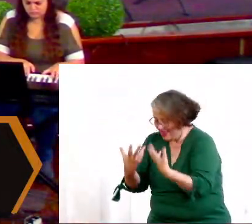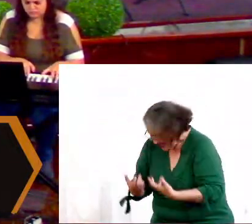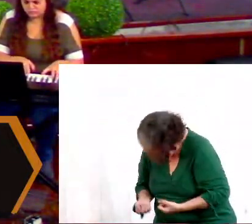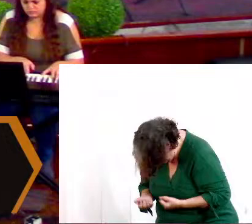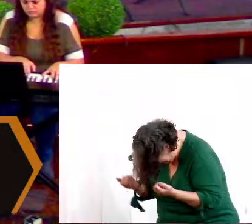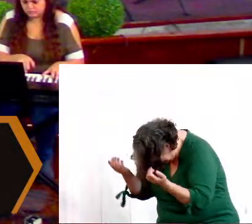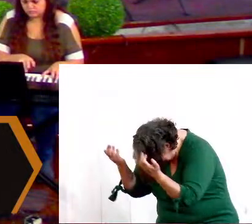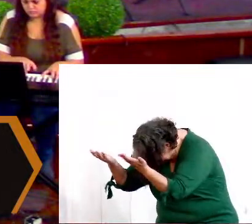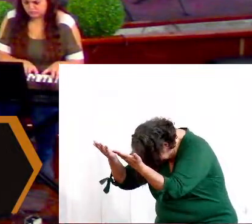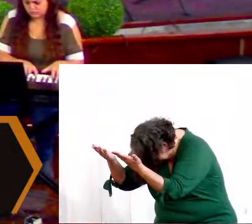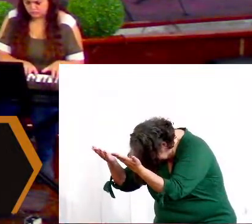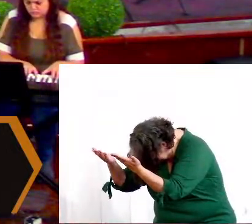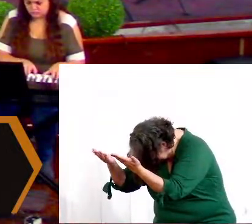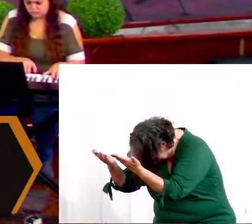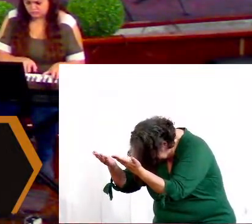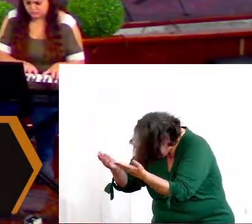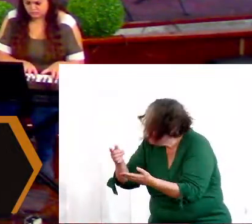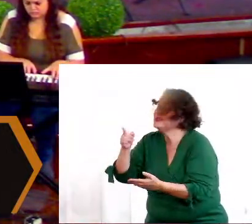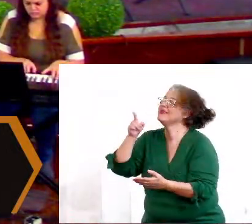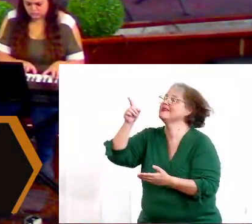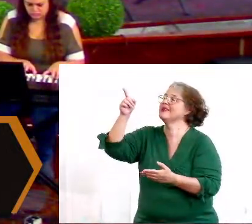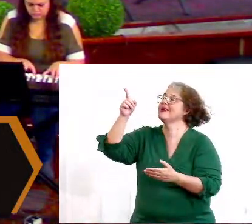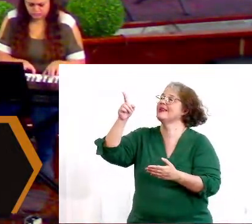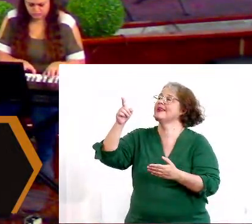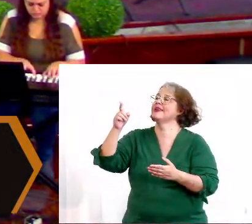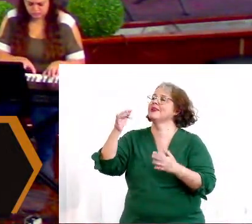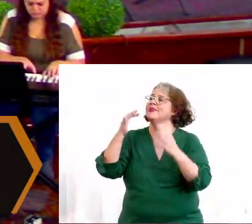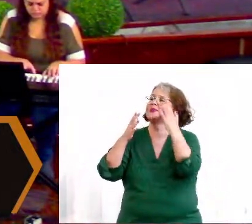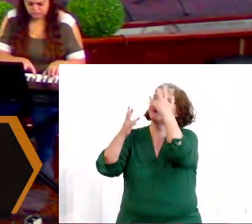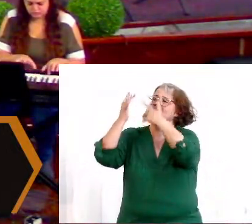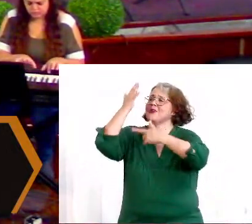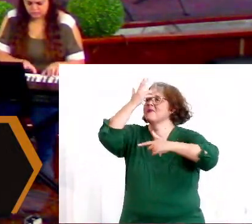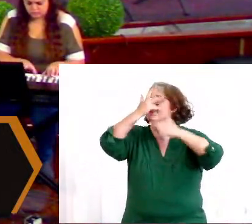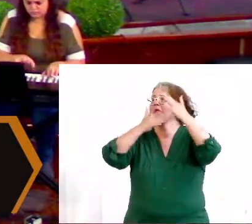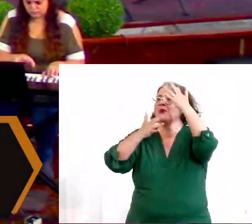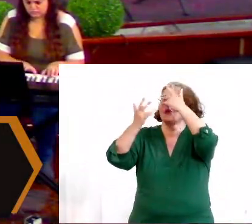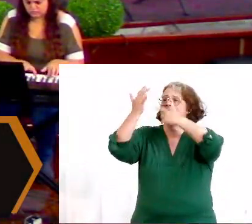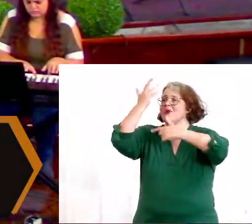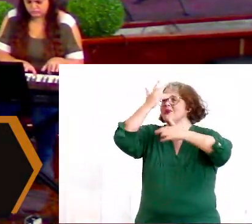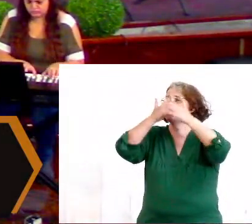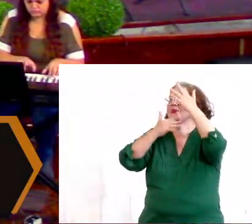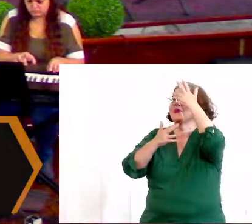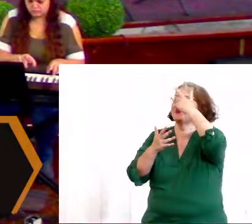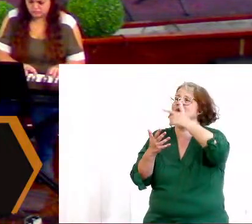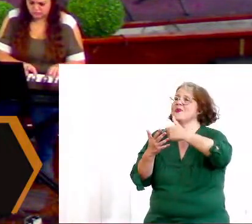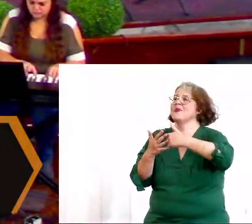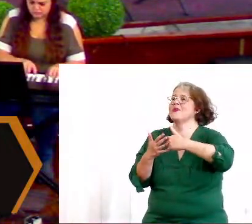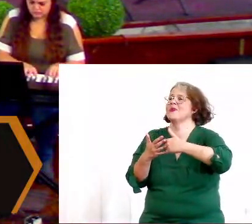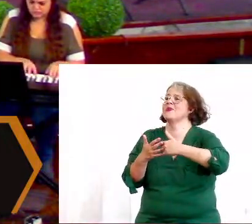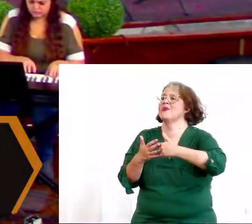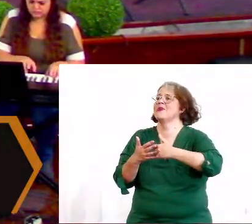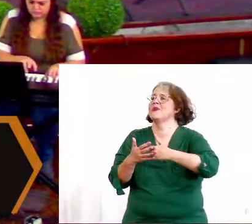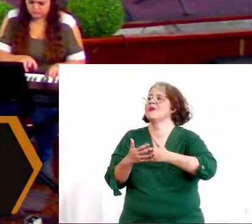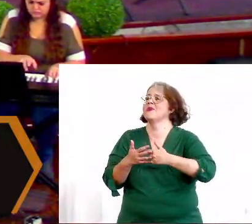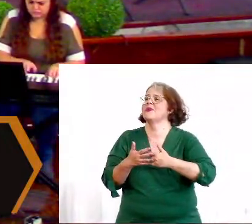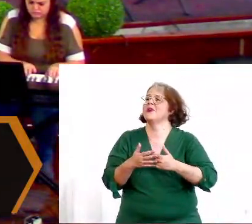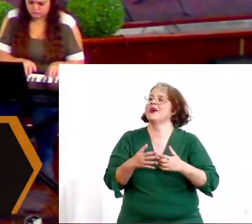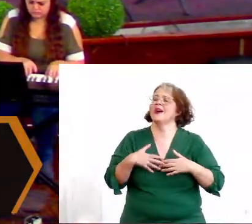me dê amar, dizer que és formoso, me